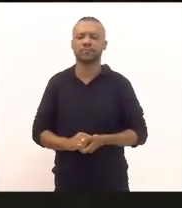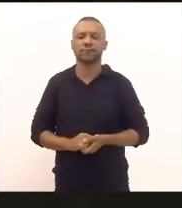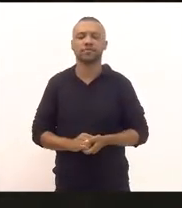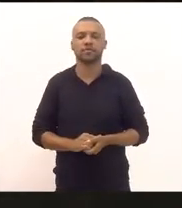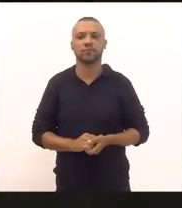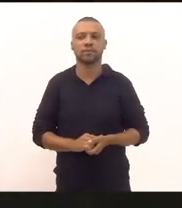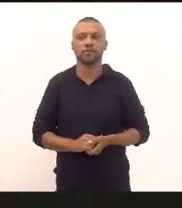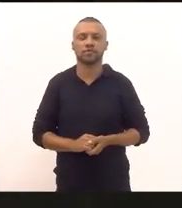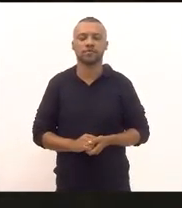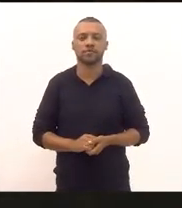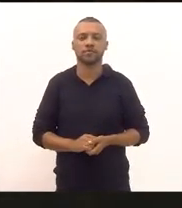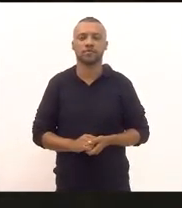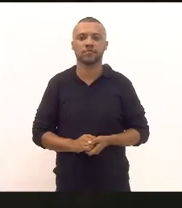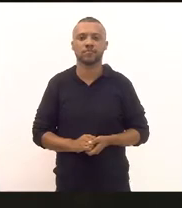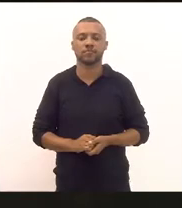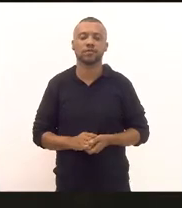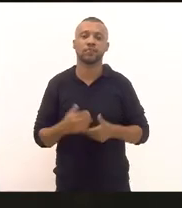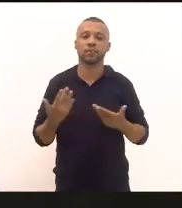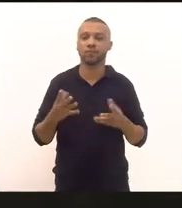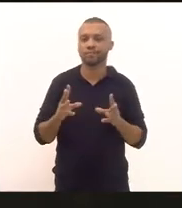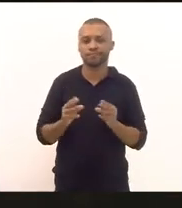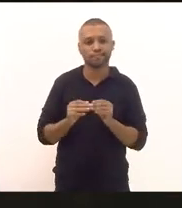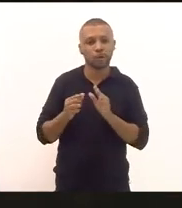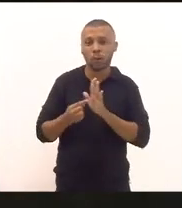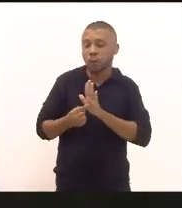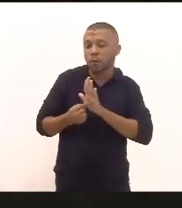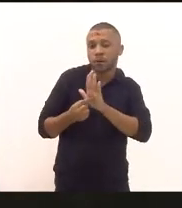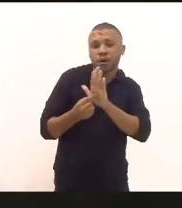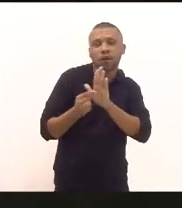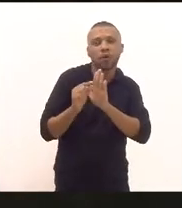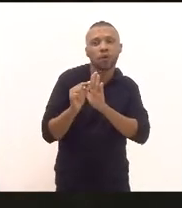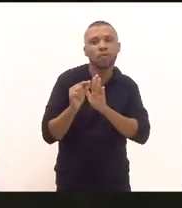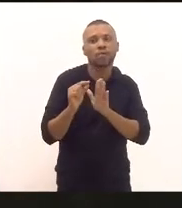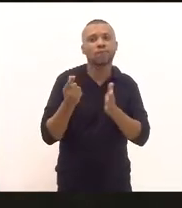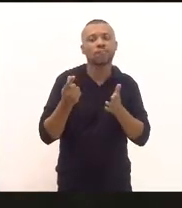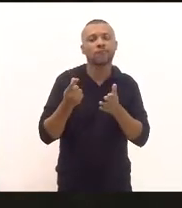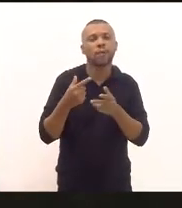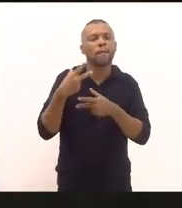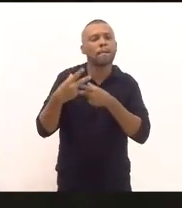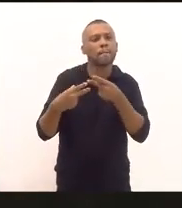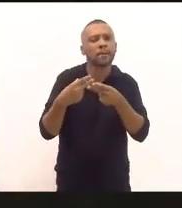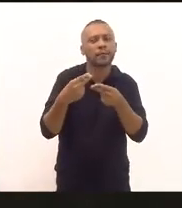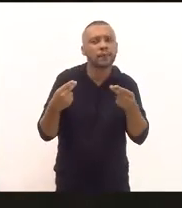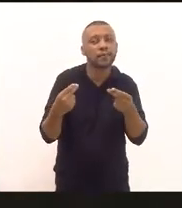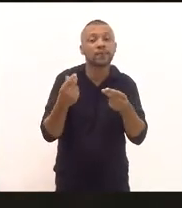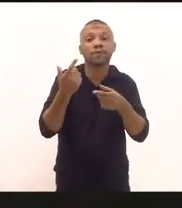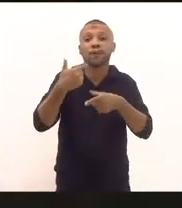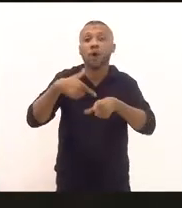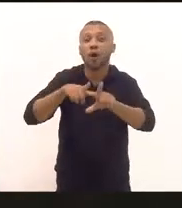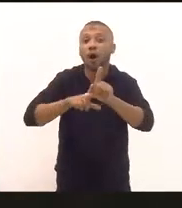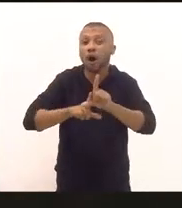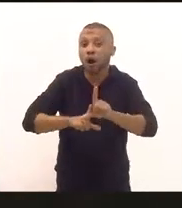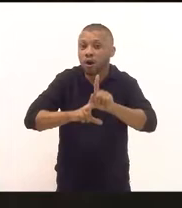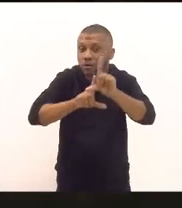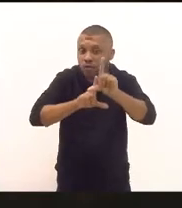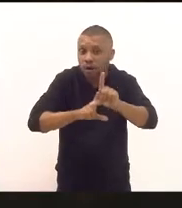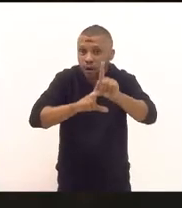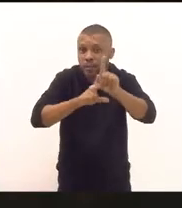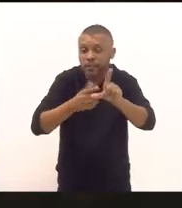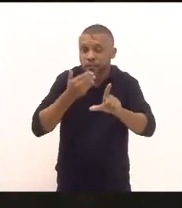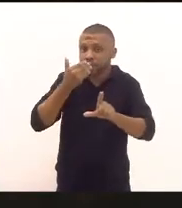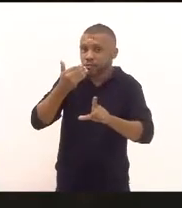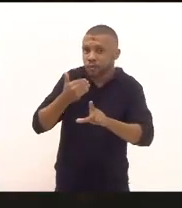eu trouxe uma uma uma puxei de foto foi oxosse e quem mandou que eu trouxesse